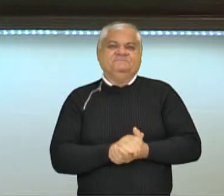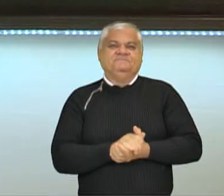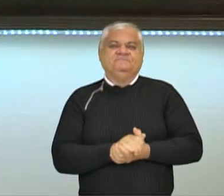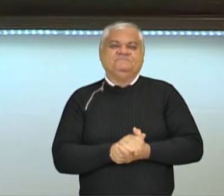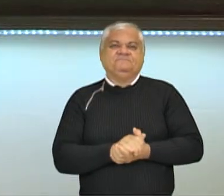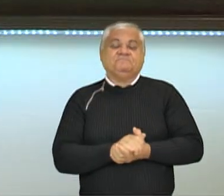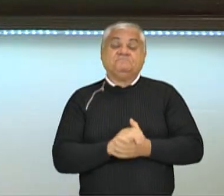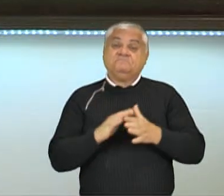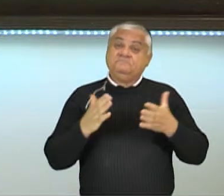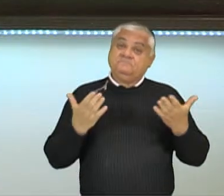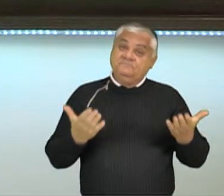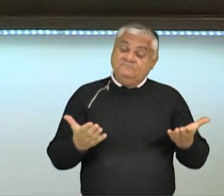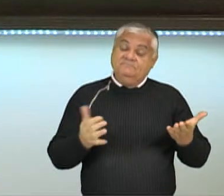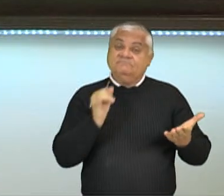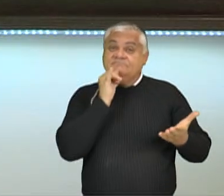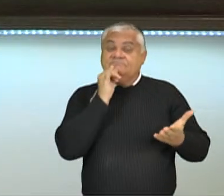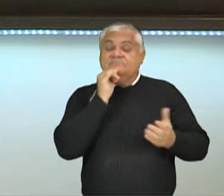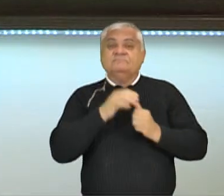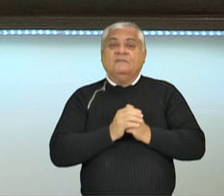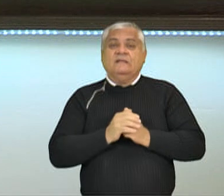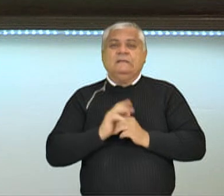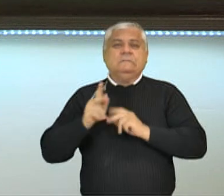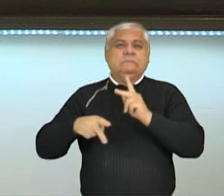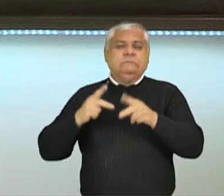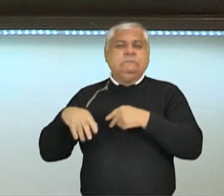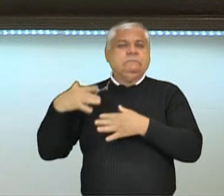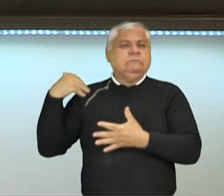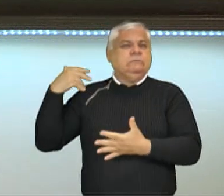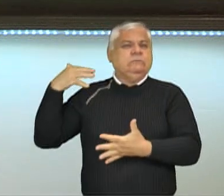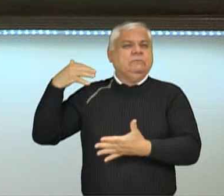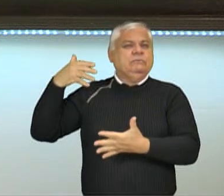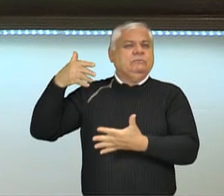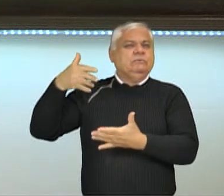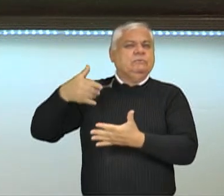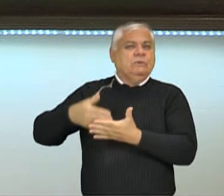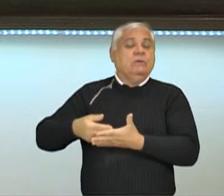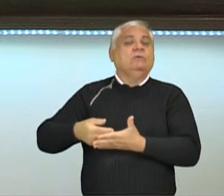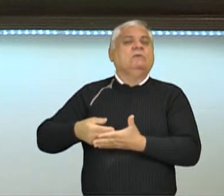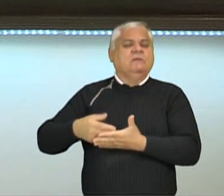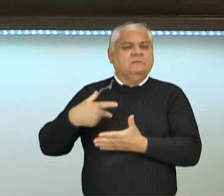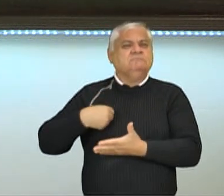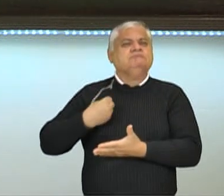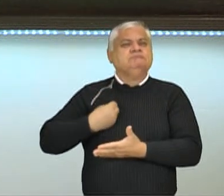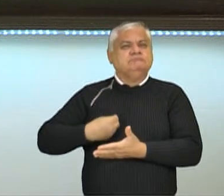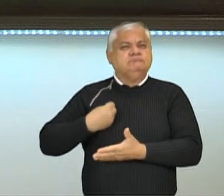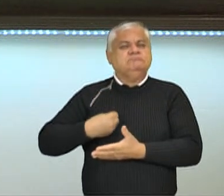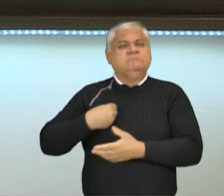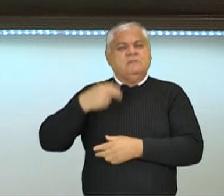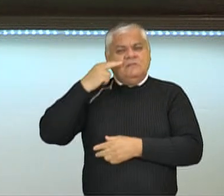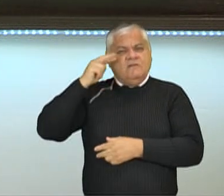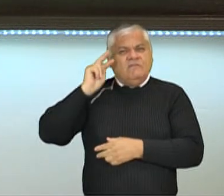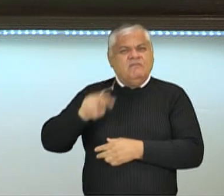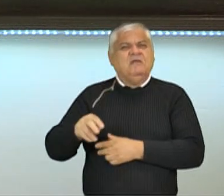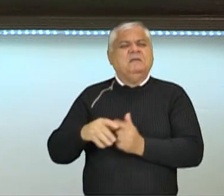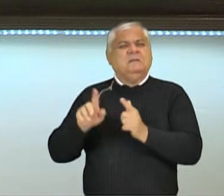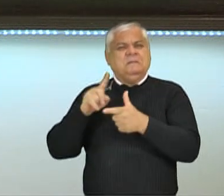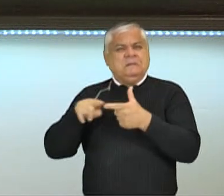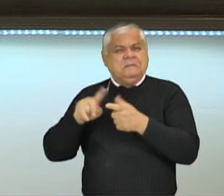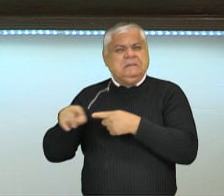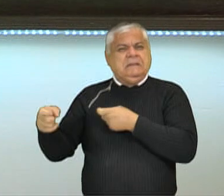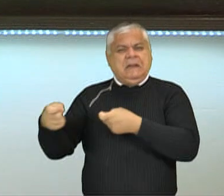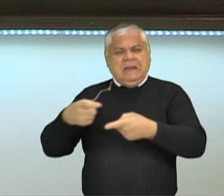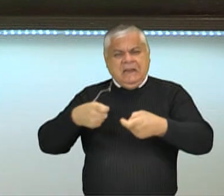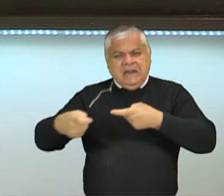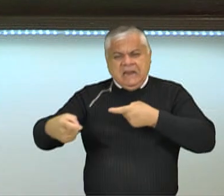né, a humanidade, ao longo da história da humanidade, nós presenciamos, né, ao longo dessa história, muitos conflitos, muitas